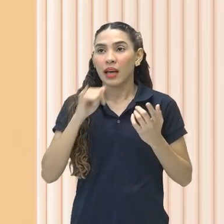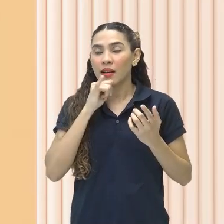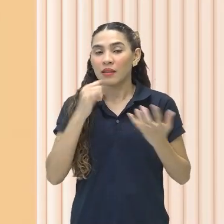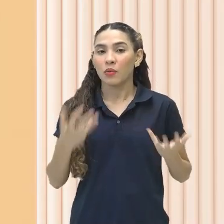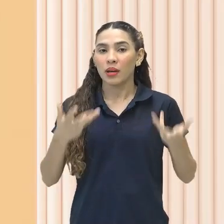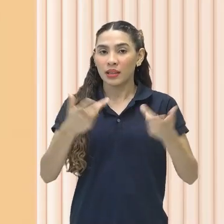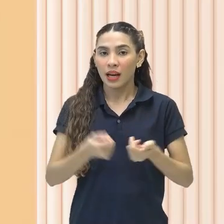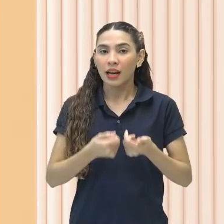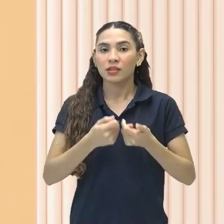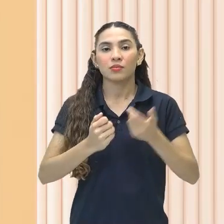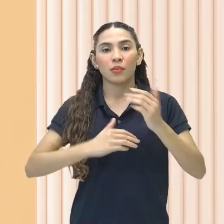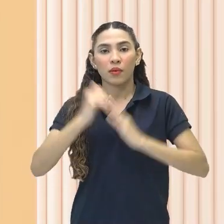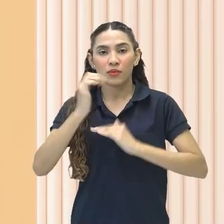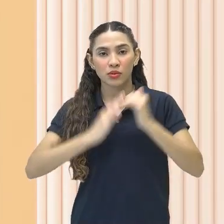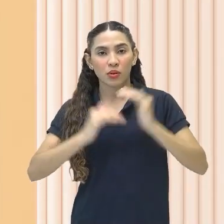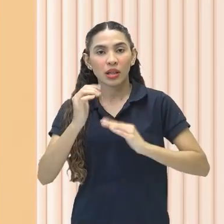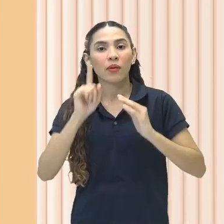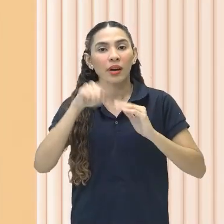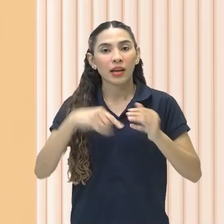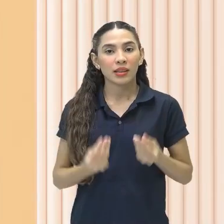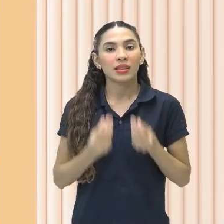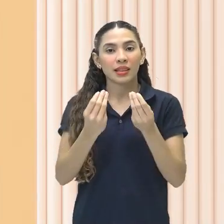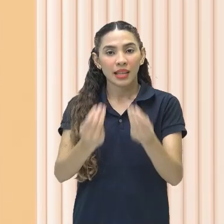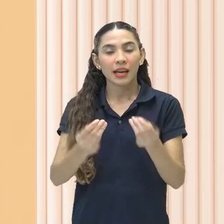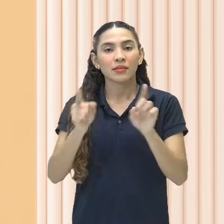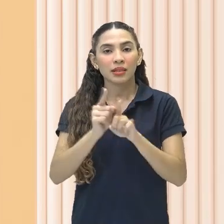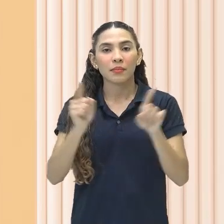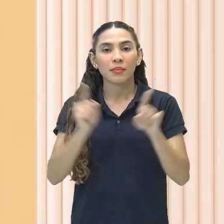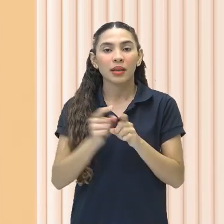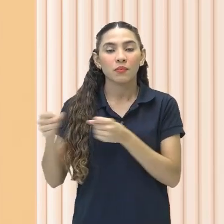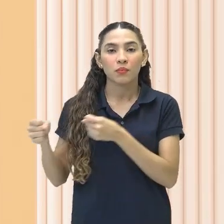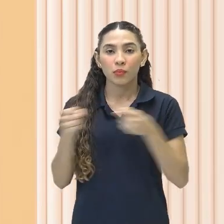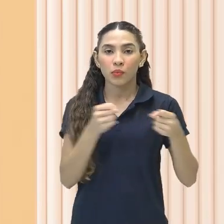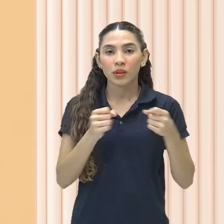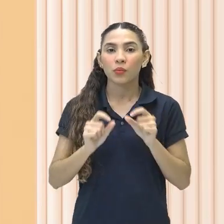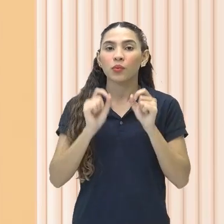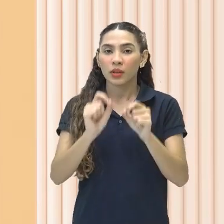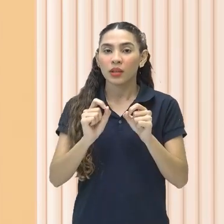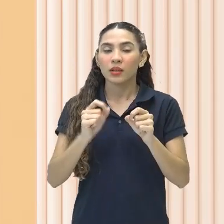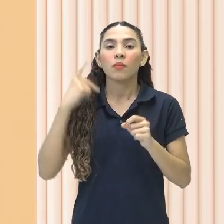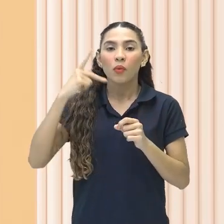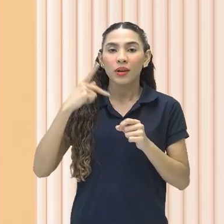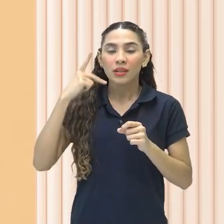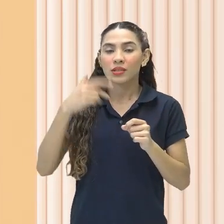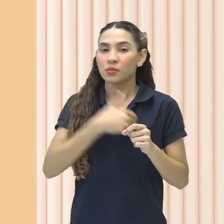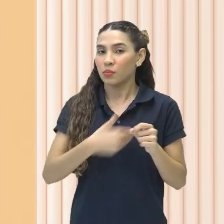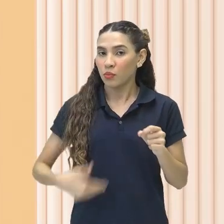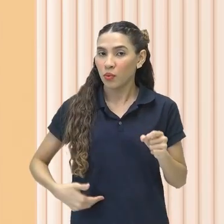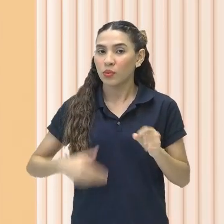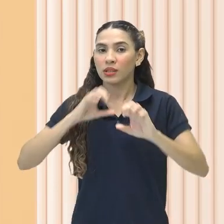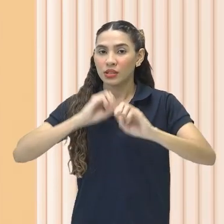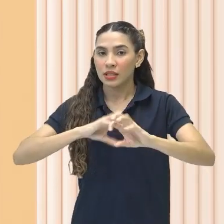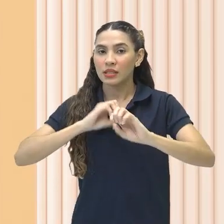qualificação profissional é ofertado, né, pelo poder, pelas políticas públicas educacionais,